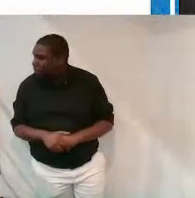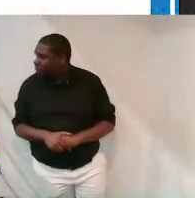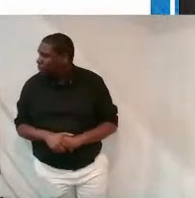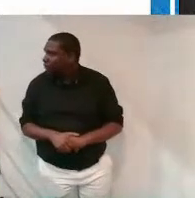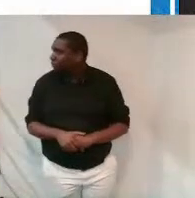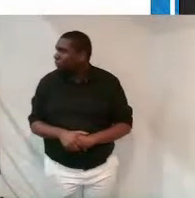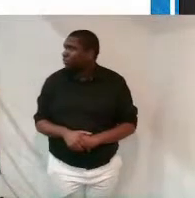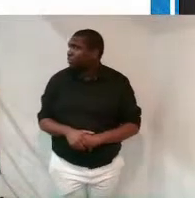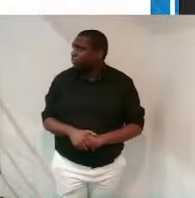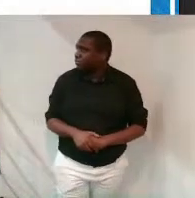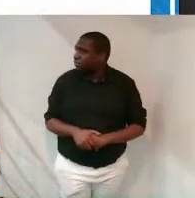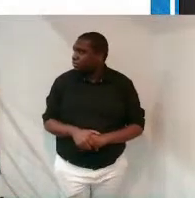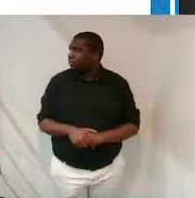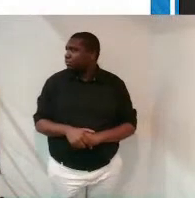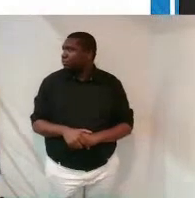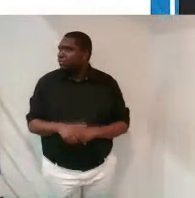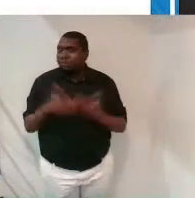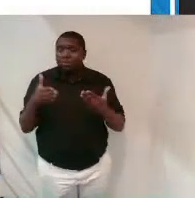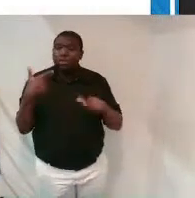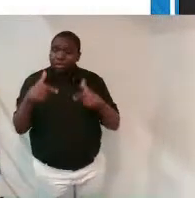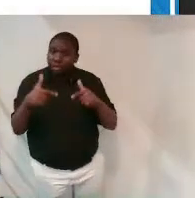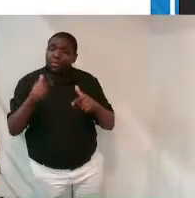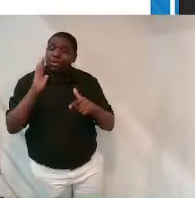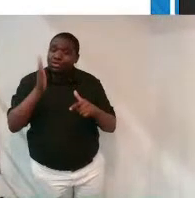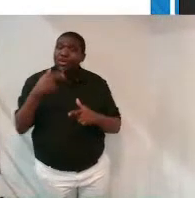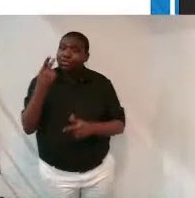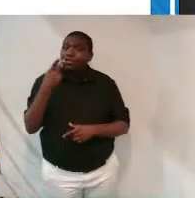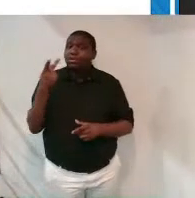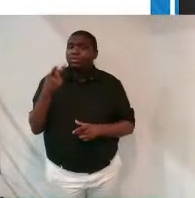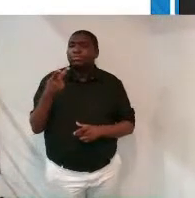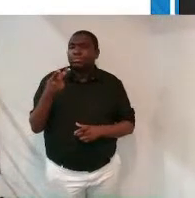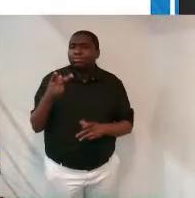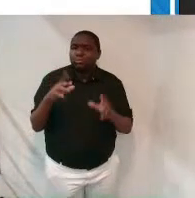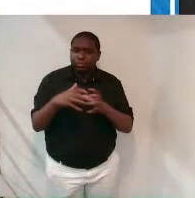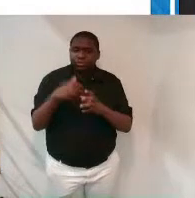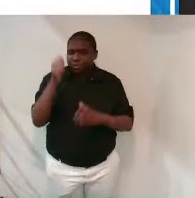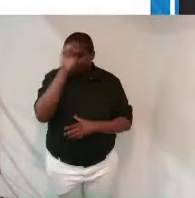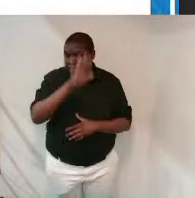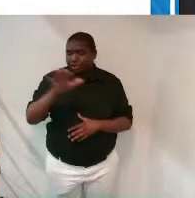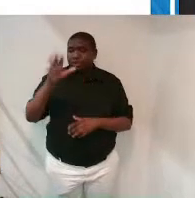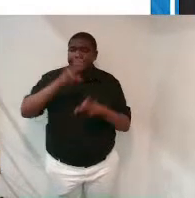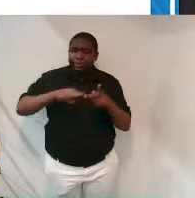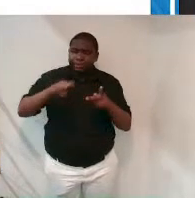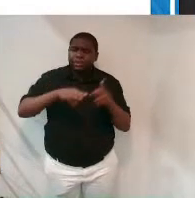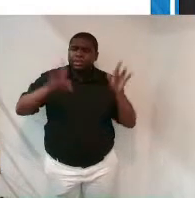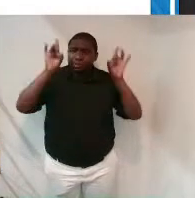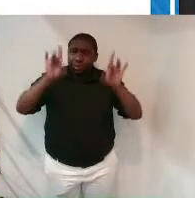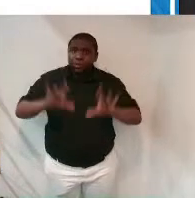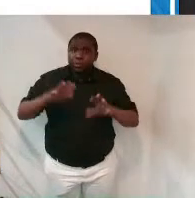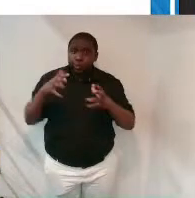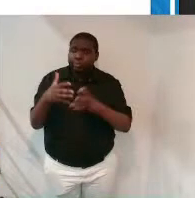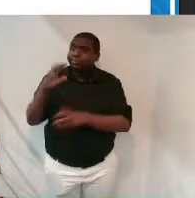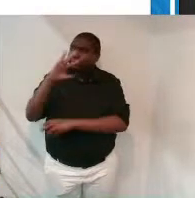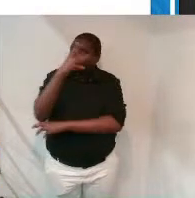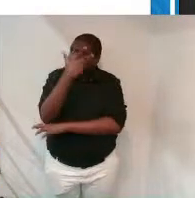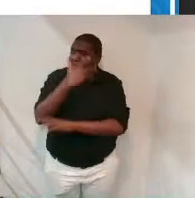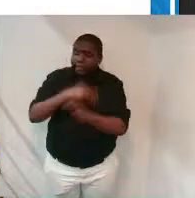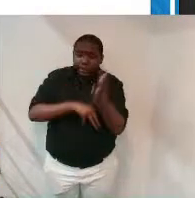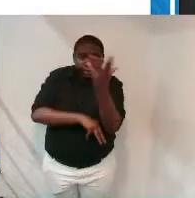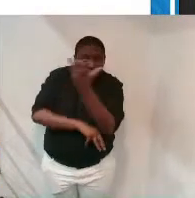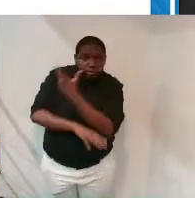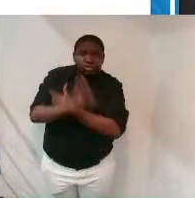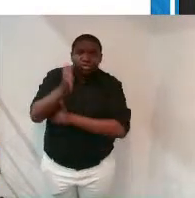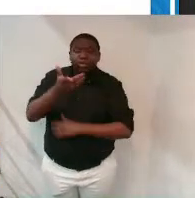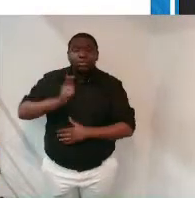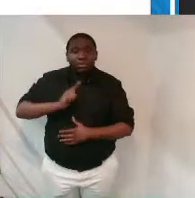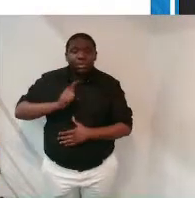em rede, que já vem sendo fomentada pelo Conselho Nacional do Ministério Público, em especial pela Comissão do Meio Ambiente, já temos aí mantido